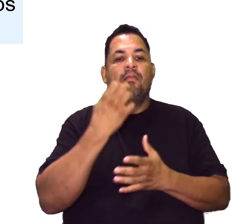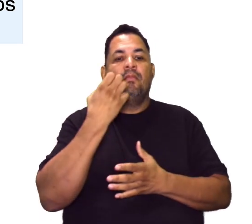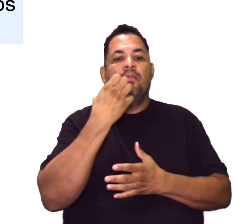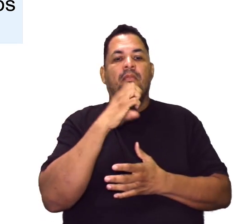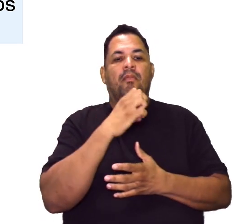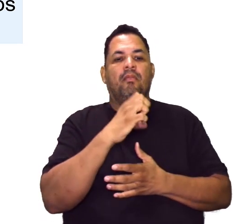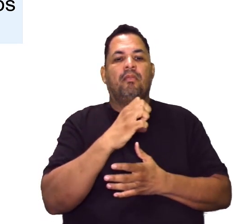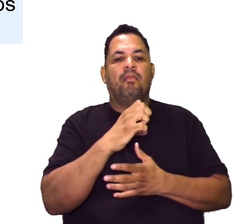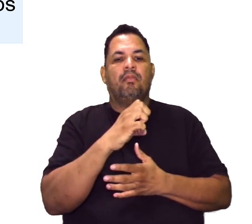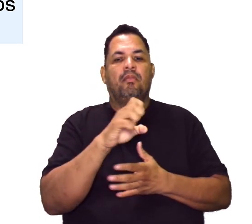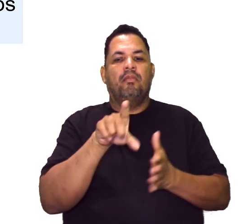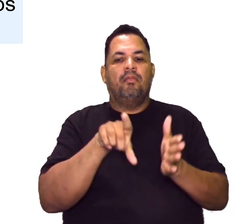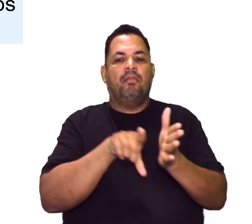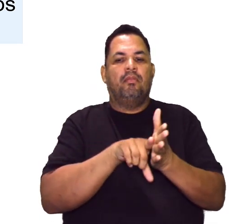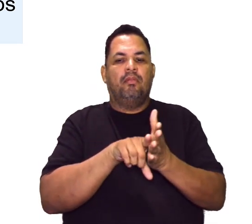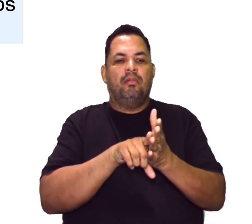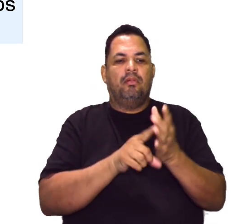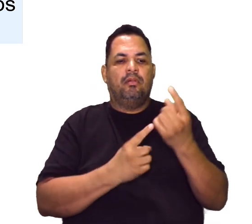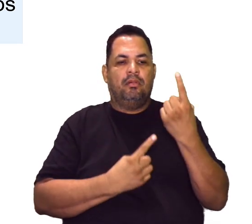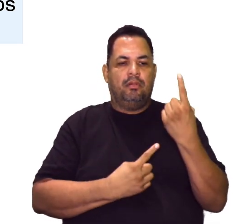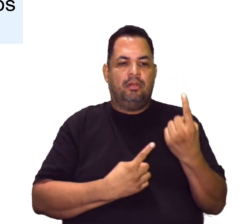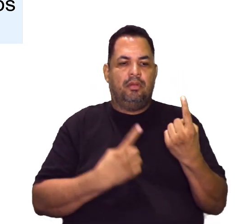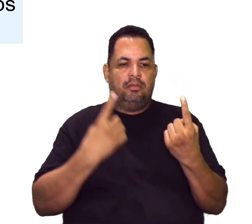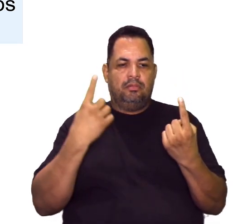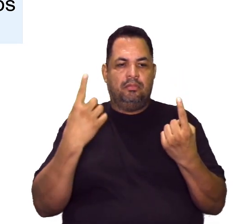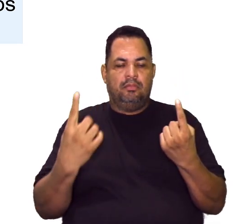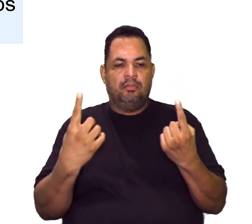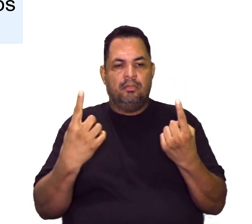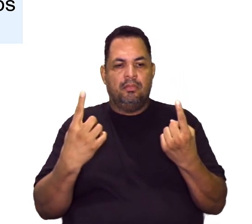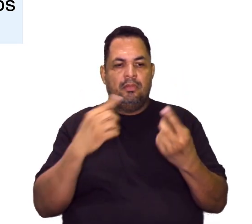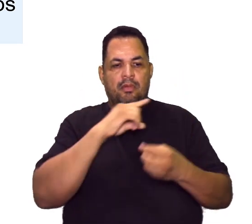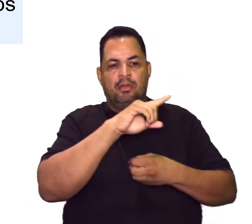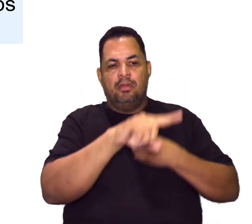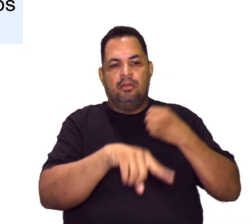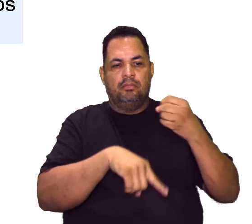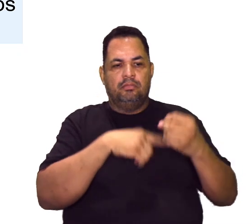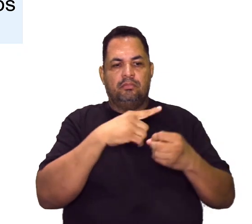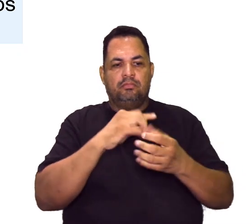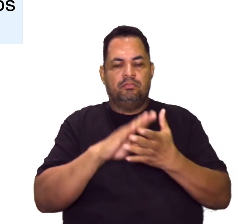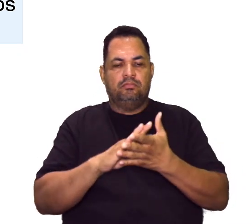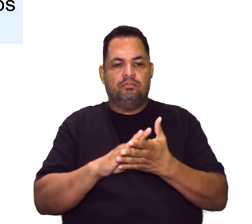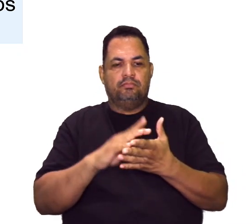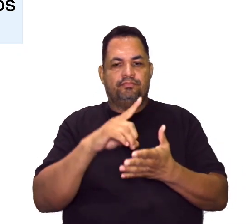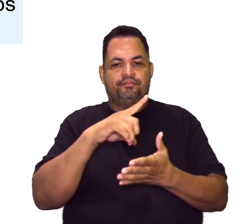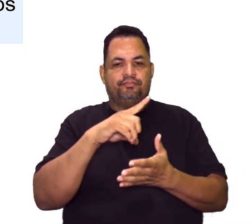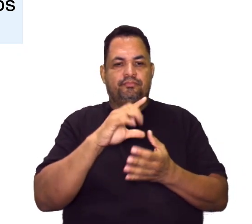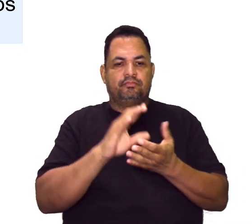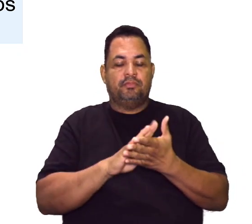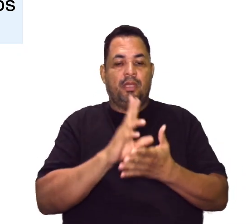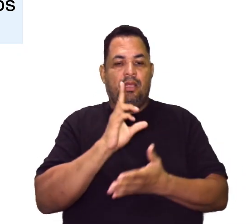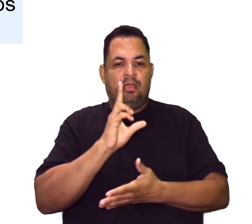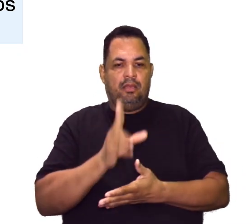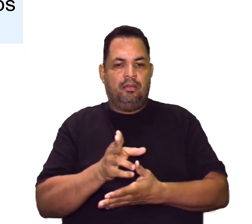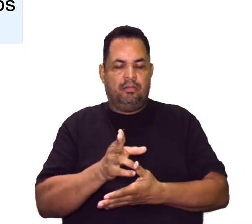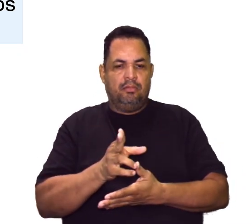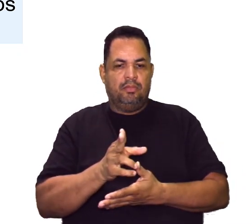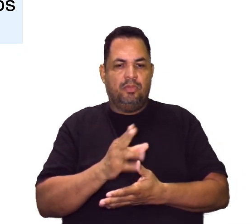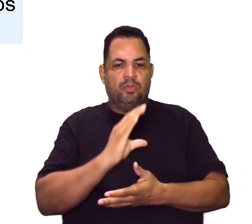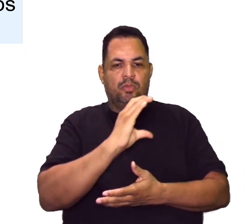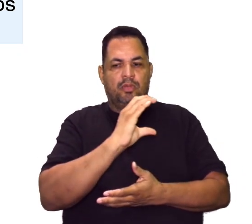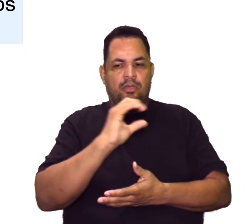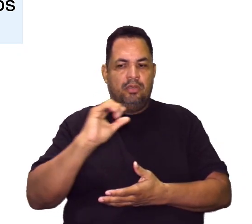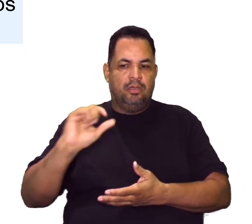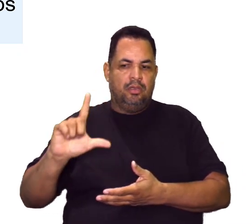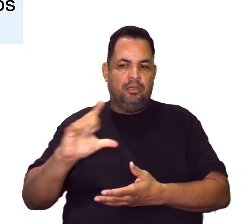eletronegatividade entre os átomos que estão ligados. Vocês já viram, se a eletronegatividade for igual, como a do cloro com